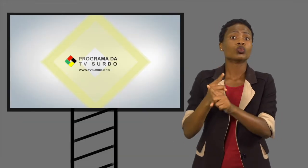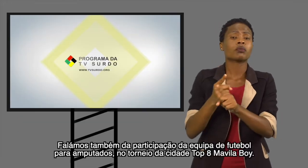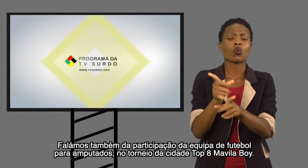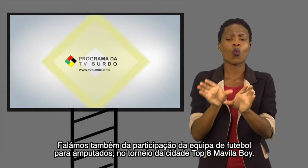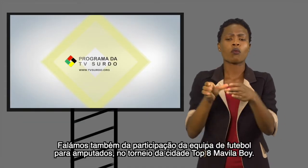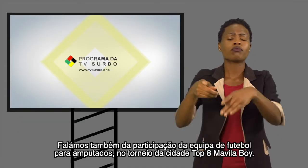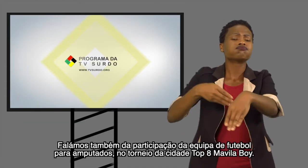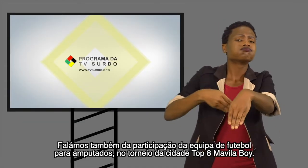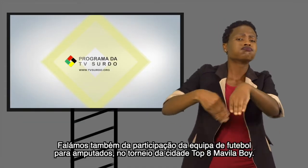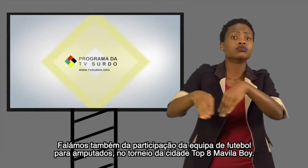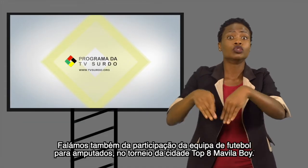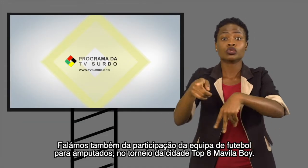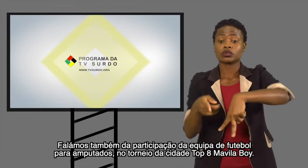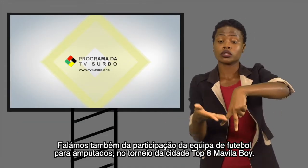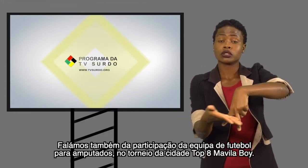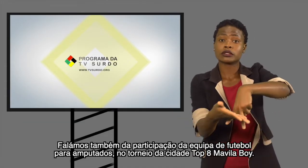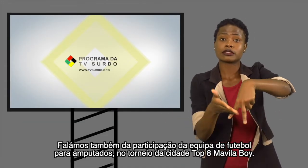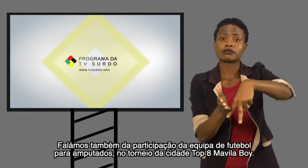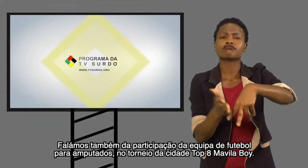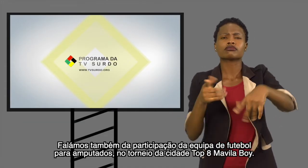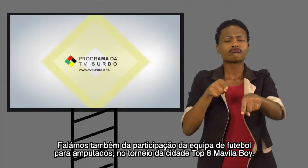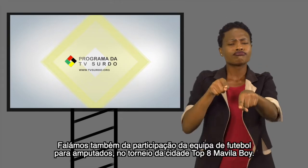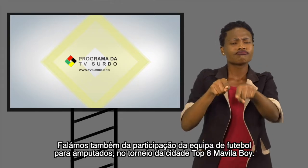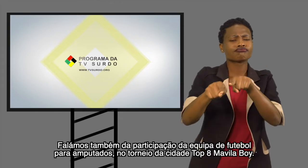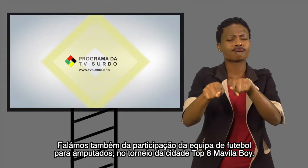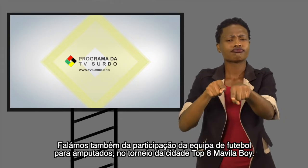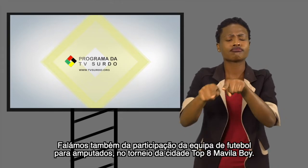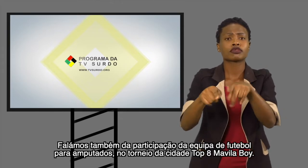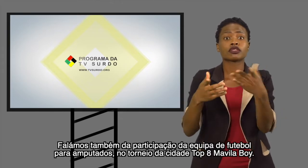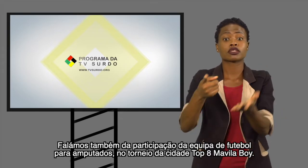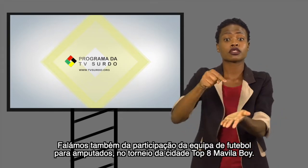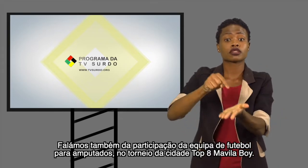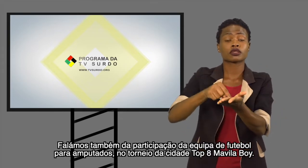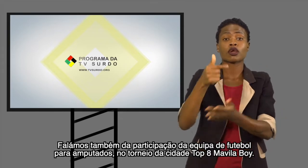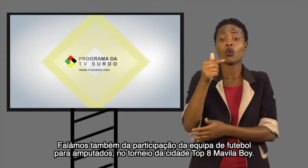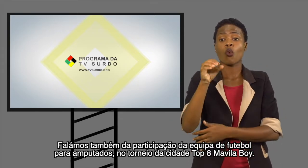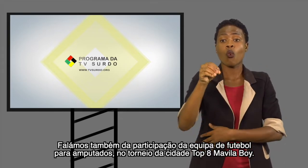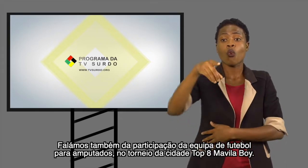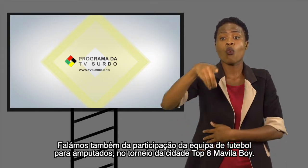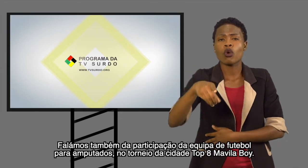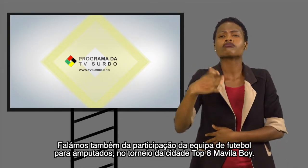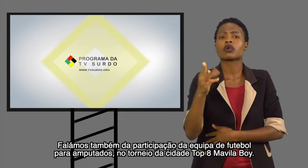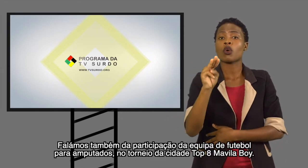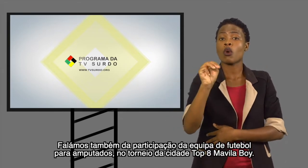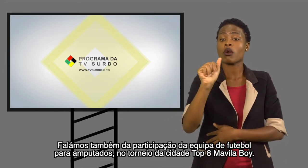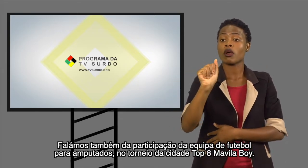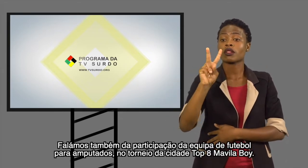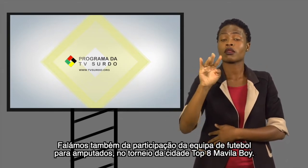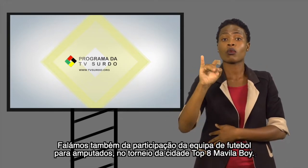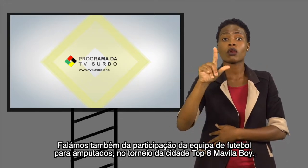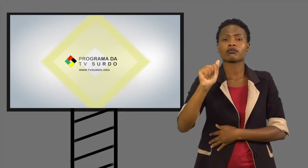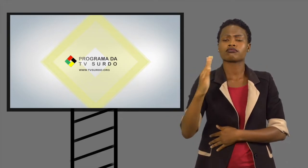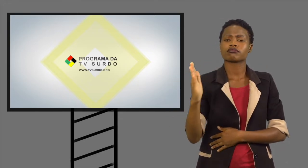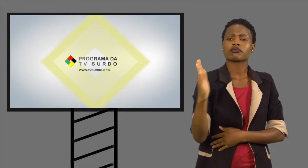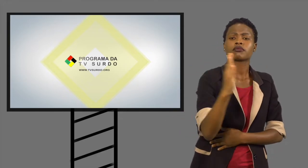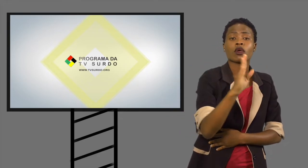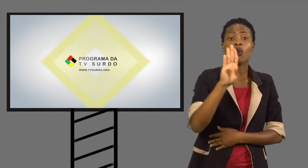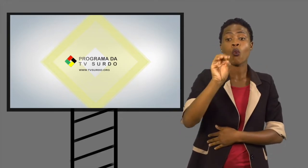Falamos também da participação da equipa de futebol para amputados no torneio da cidade Top 8 Uma Vila Boy